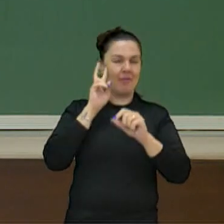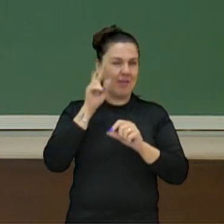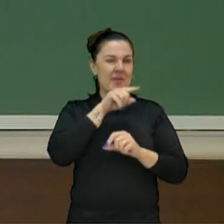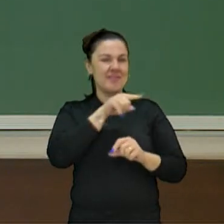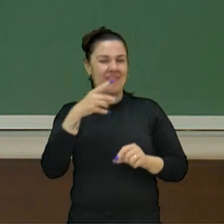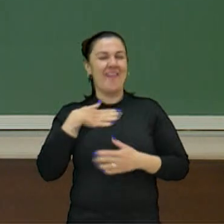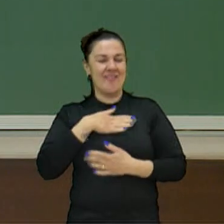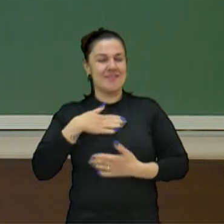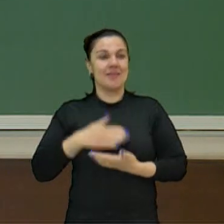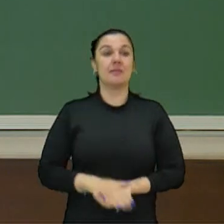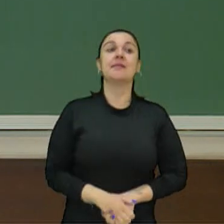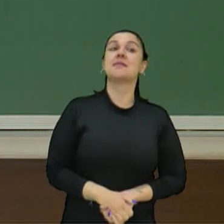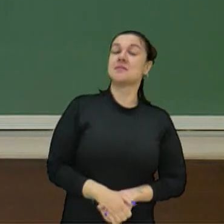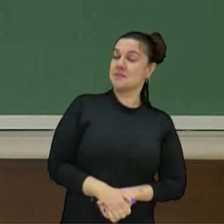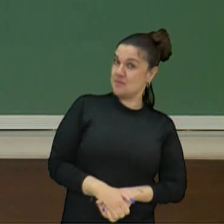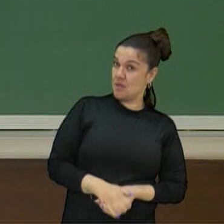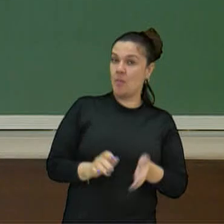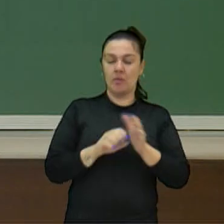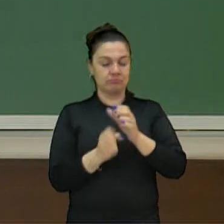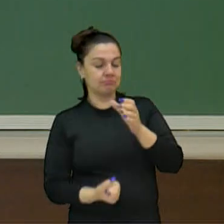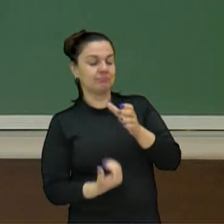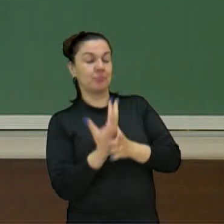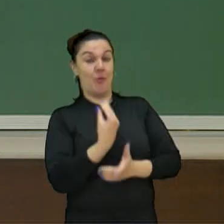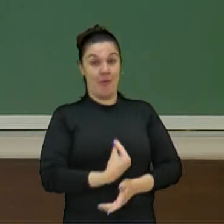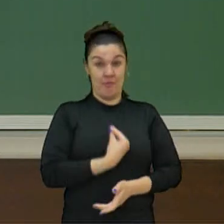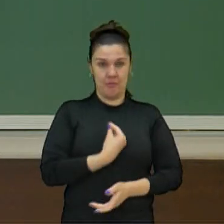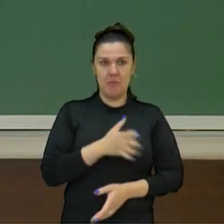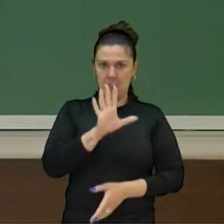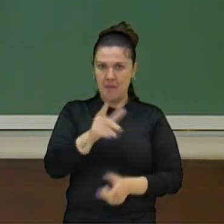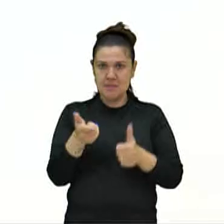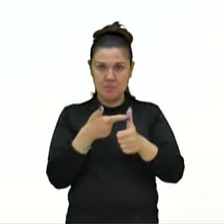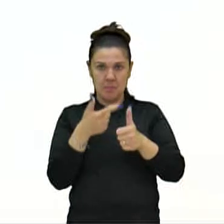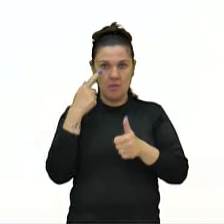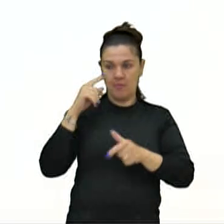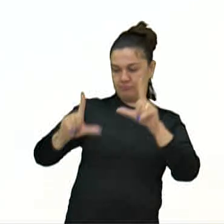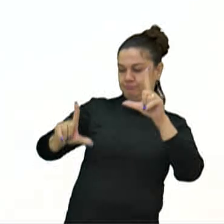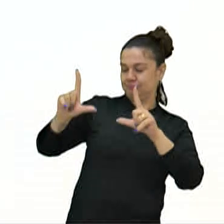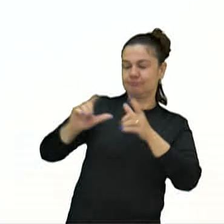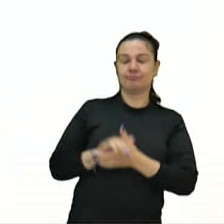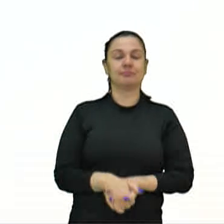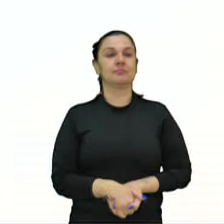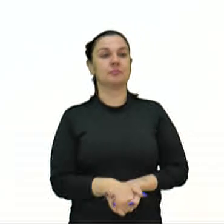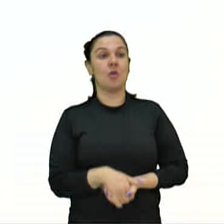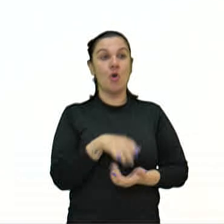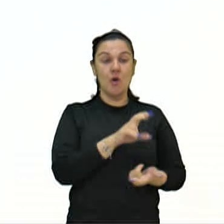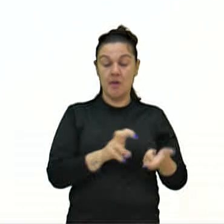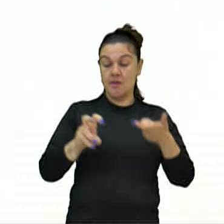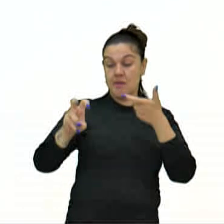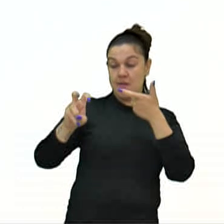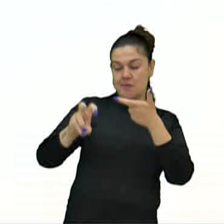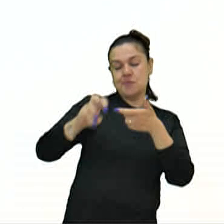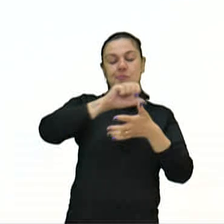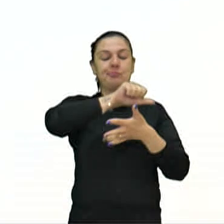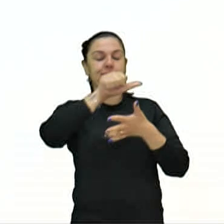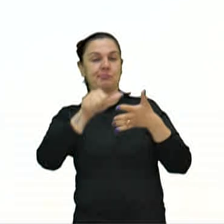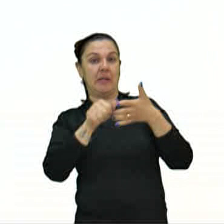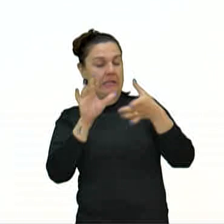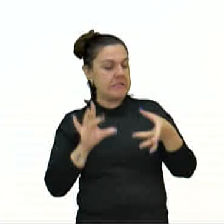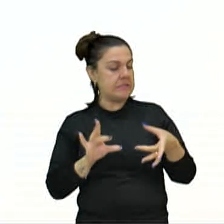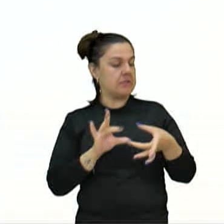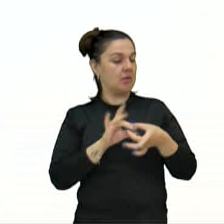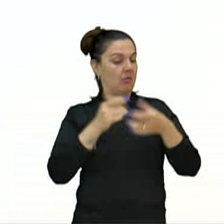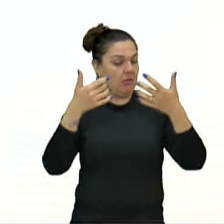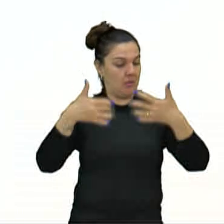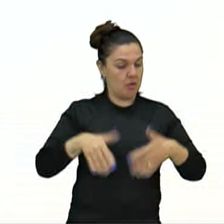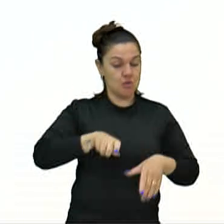vão gostar. É sobre a origem da vida. Mas antes, vamos ler essa reportagem aqui junto. As 5 teorias da conspiração mais